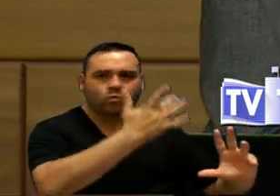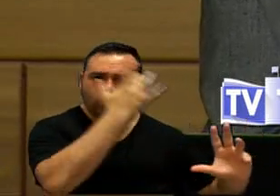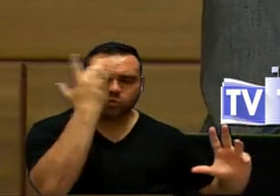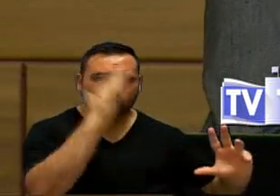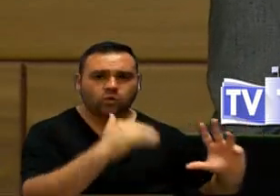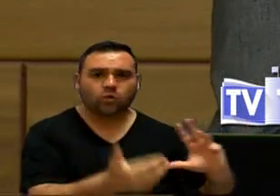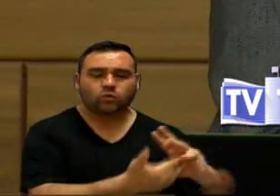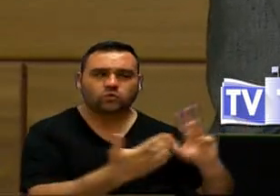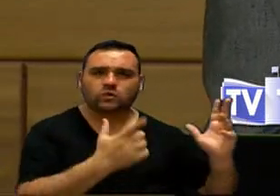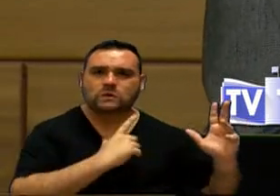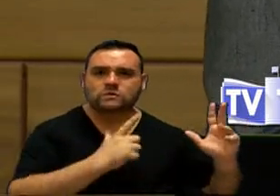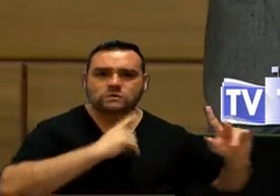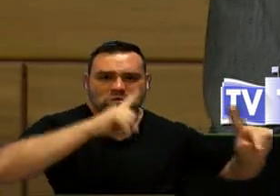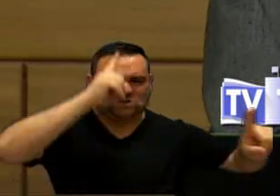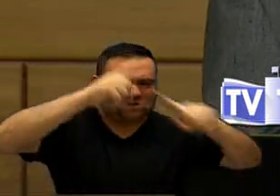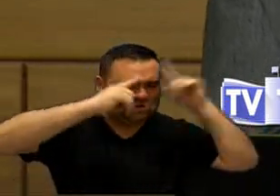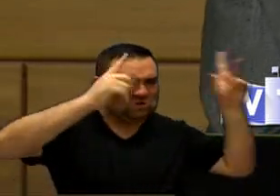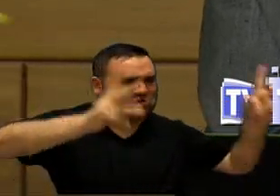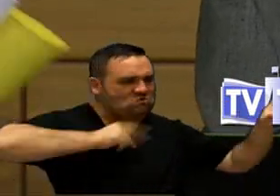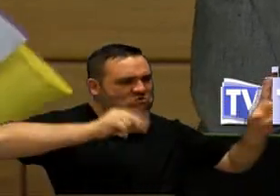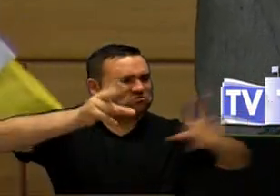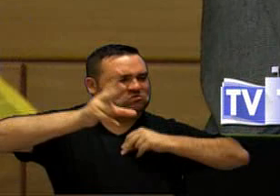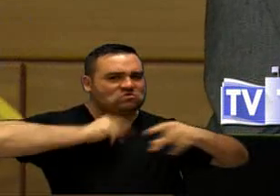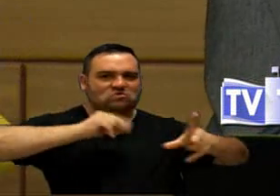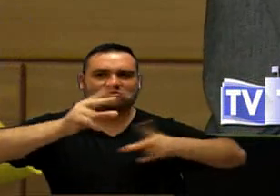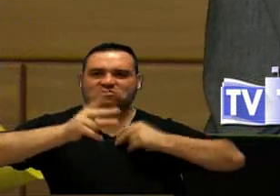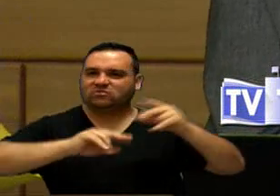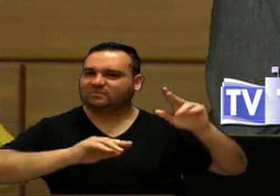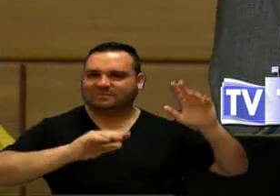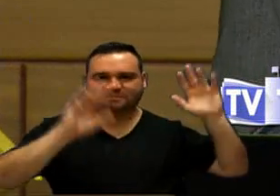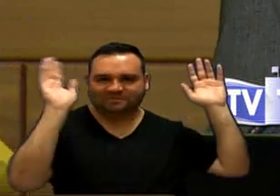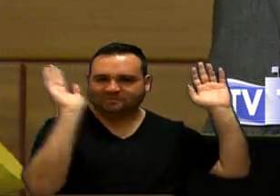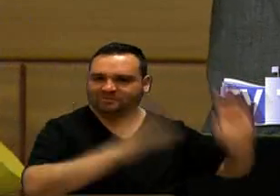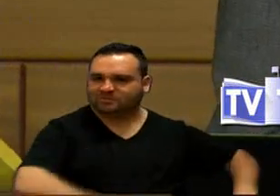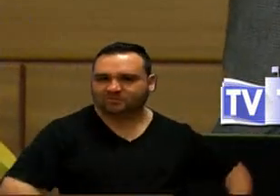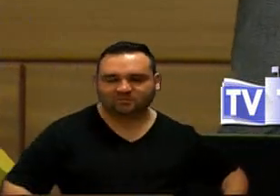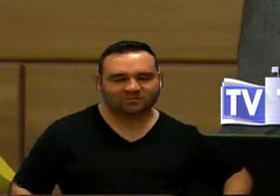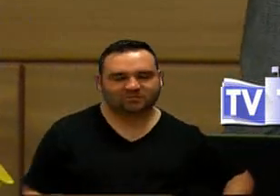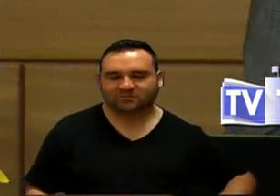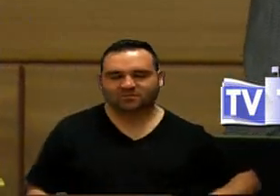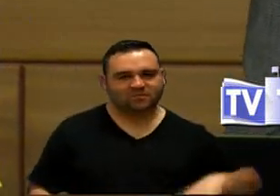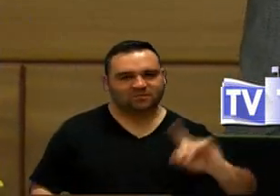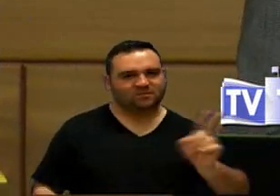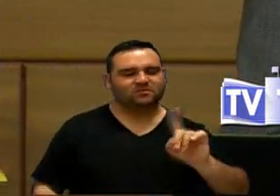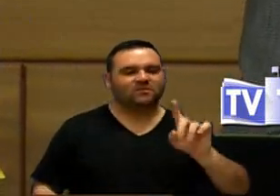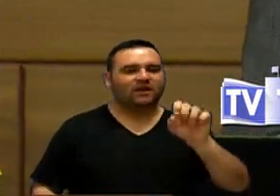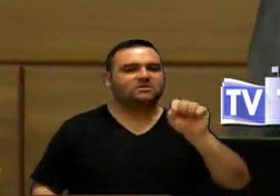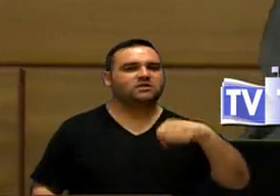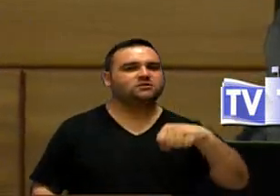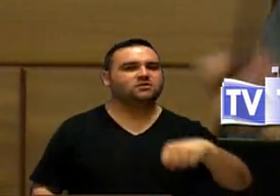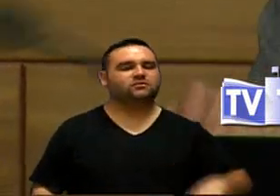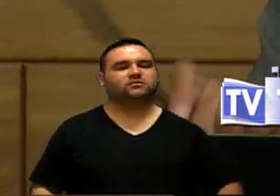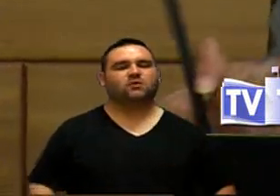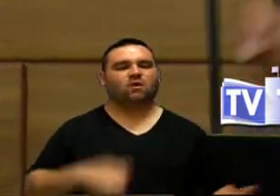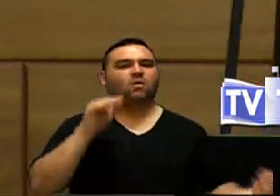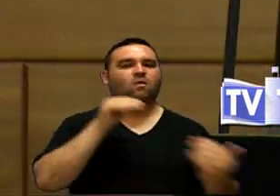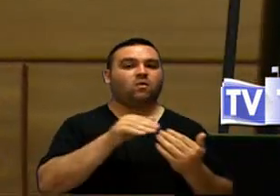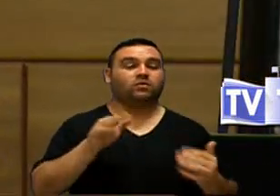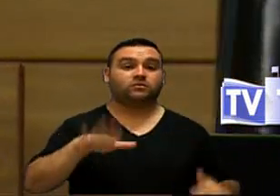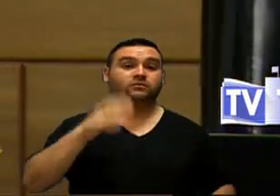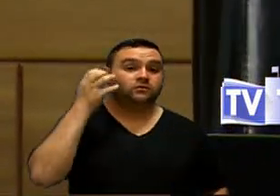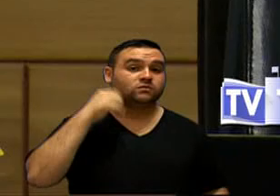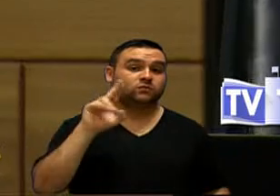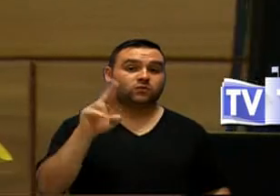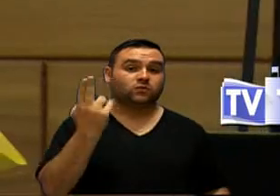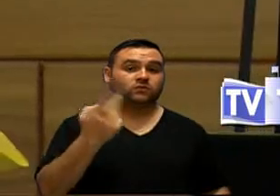com ideias aberratórias do que é arte. Só encaminhamento de voto, vereador. Já. Não, é sim, é sim. Vereador Hudson